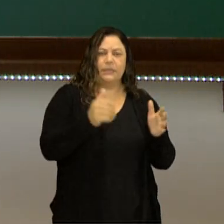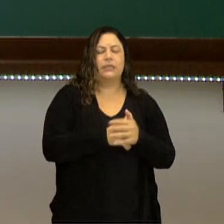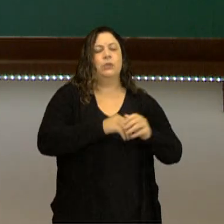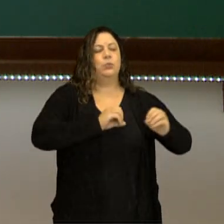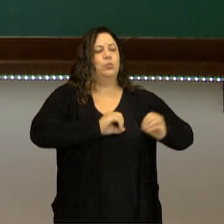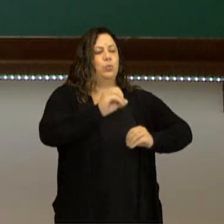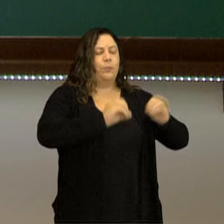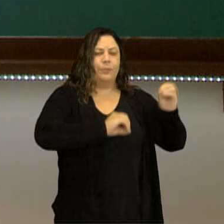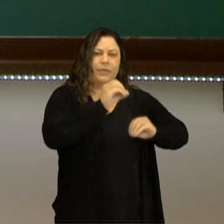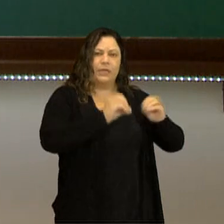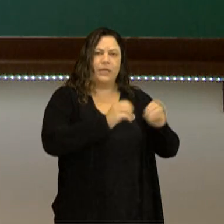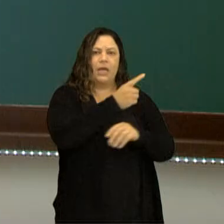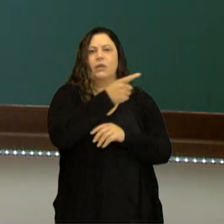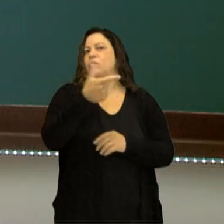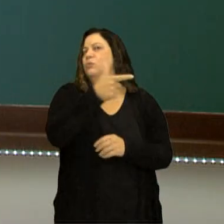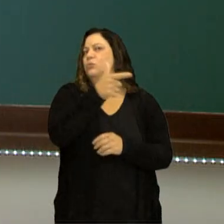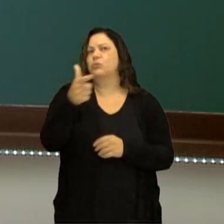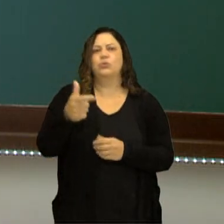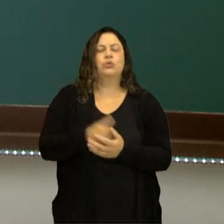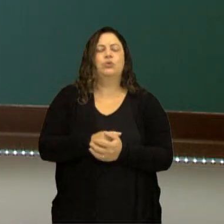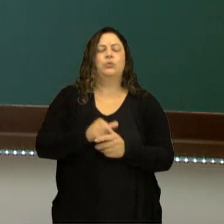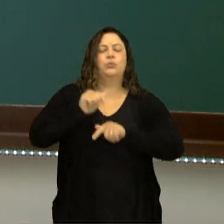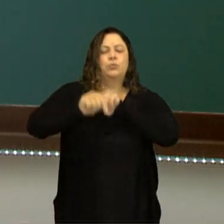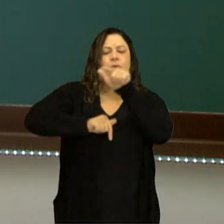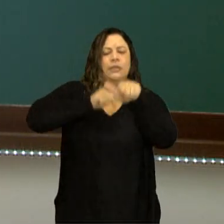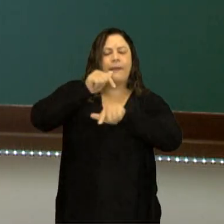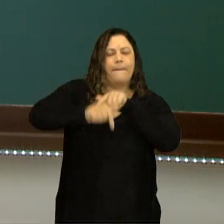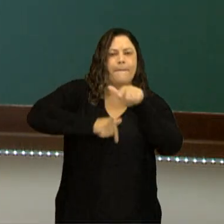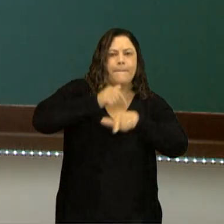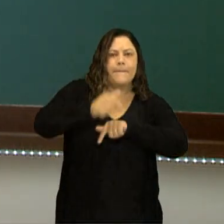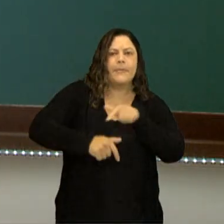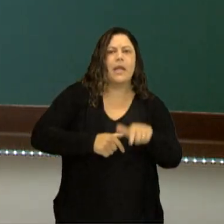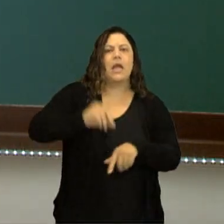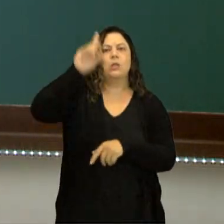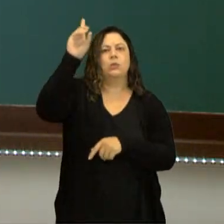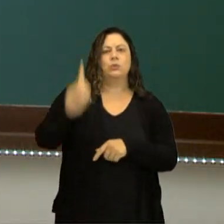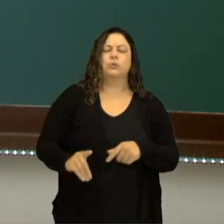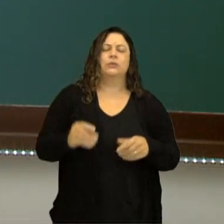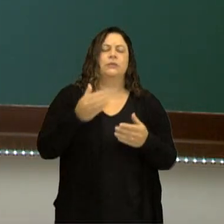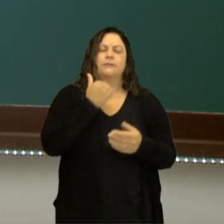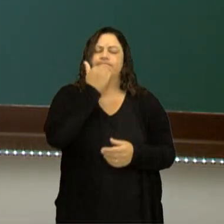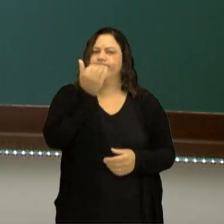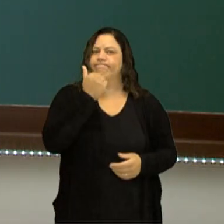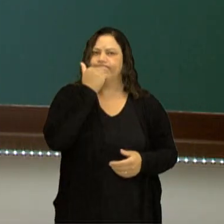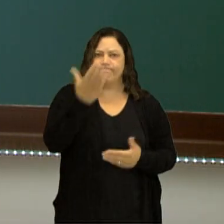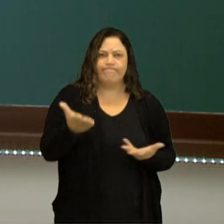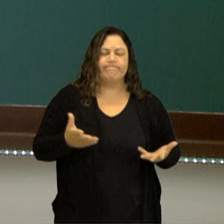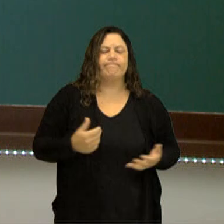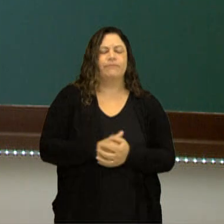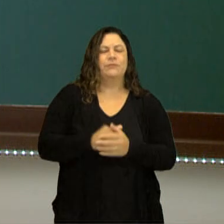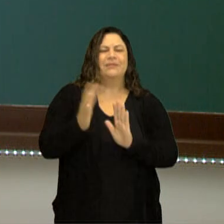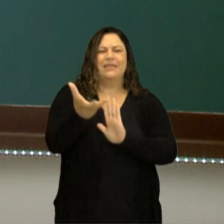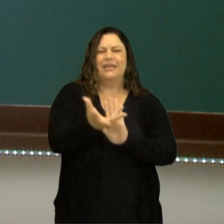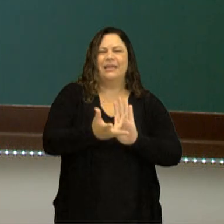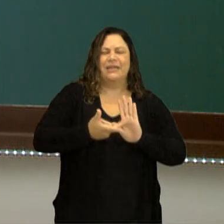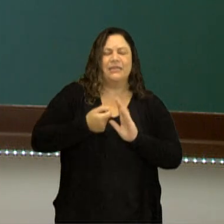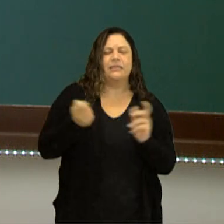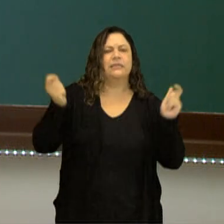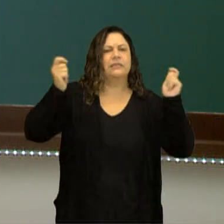operários eles não possuíam direitos trabalhistas e eram completamente explorados. É toda